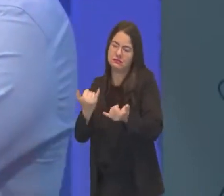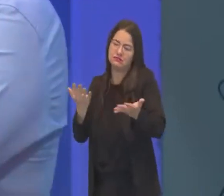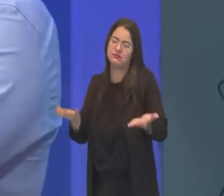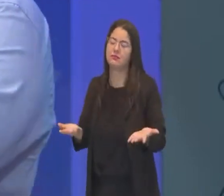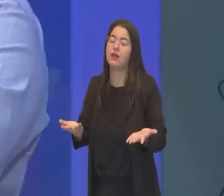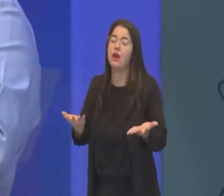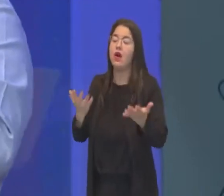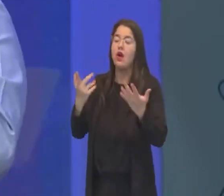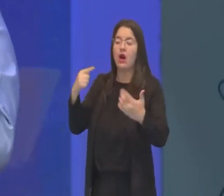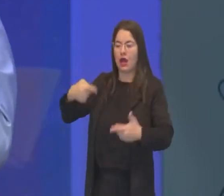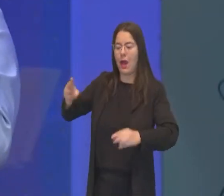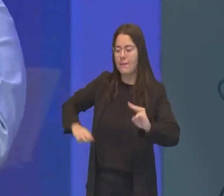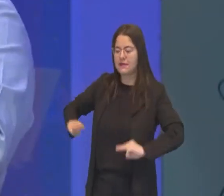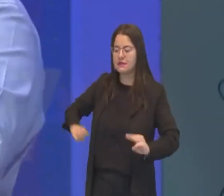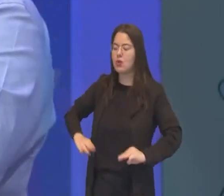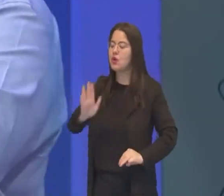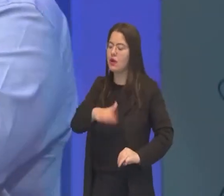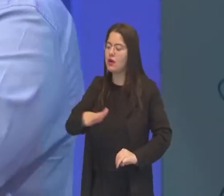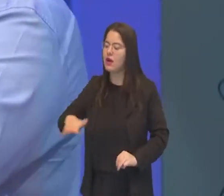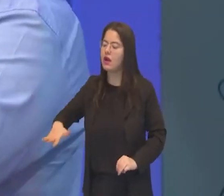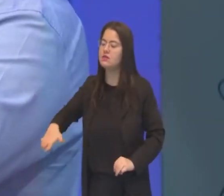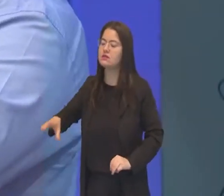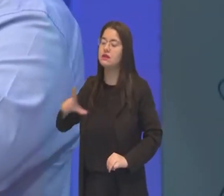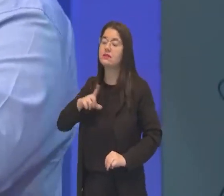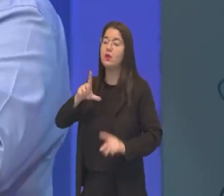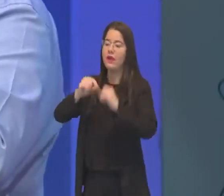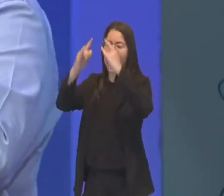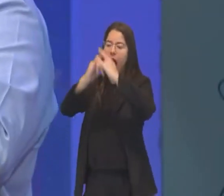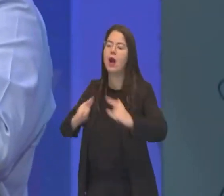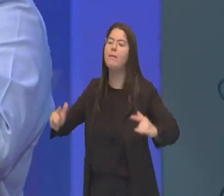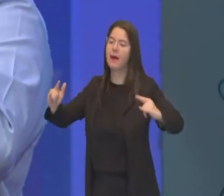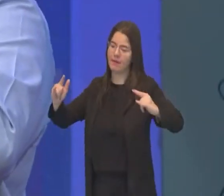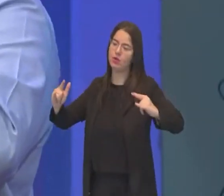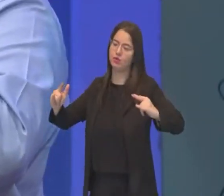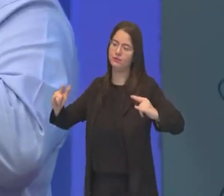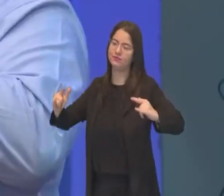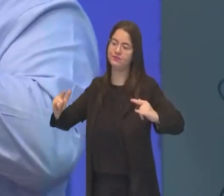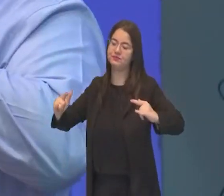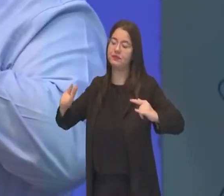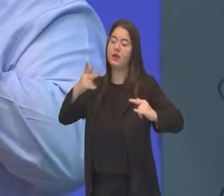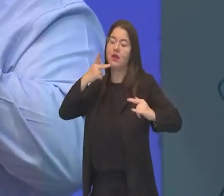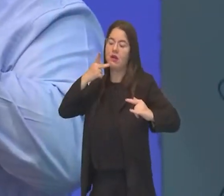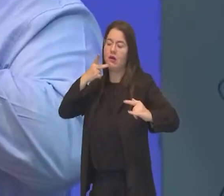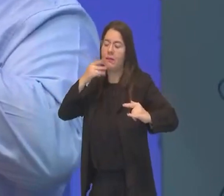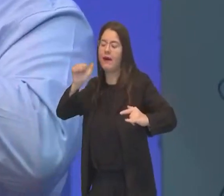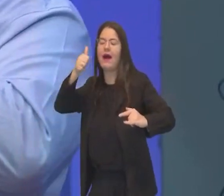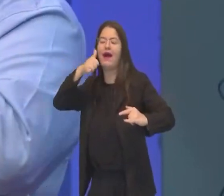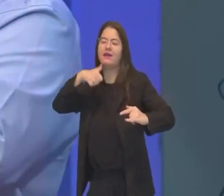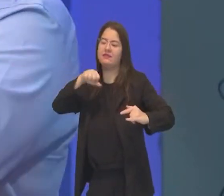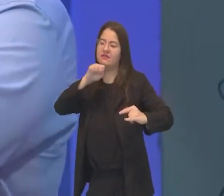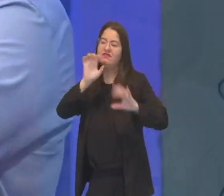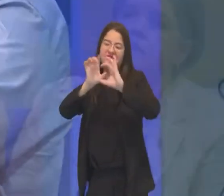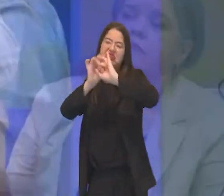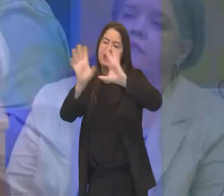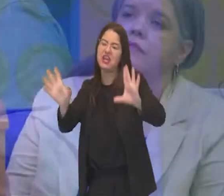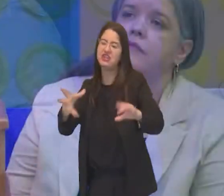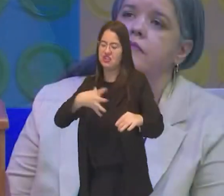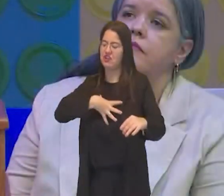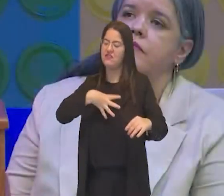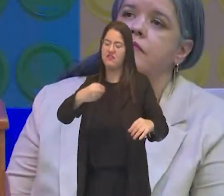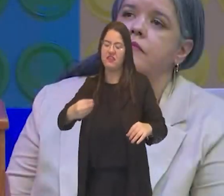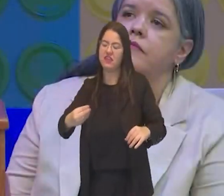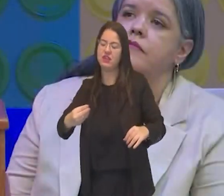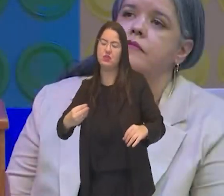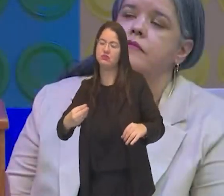claro. Lá no Ministério Crescer, a gente tem o nosso acampamento. E os pais, então, mandam seus filhos para passar